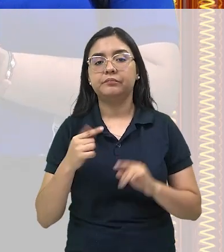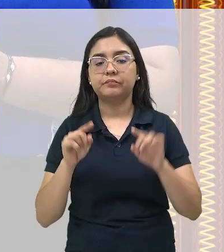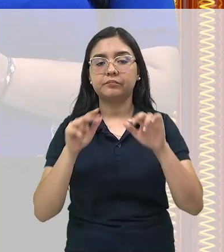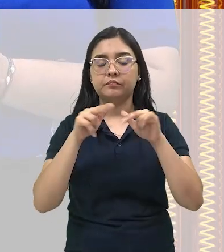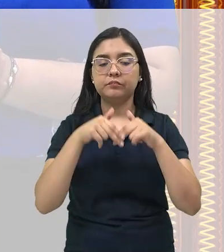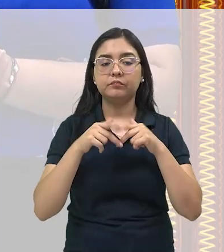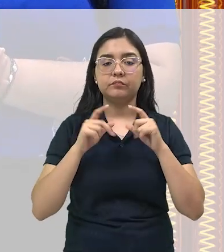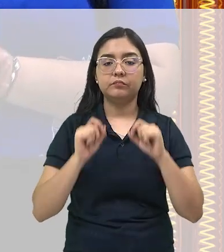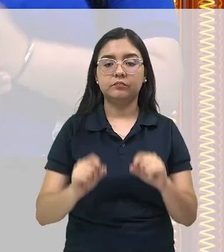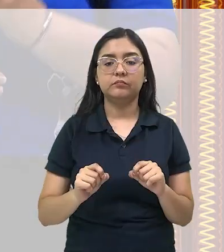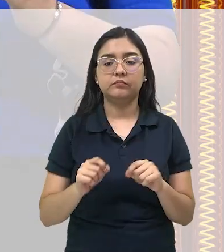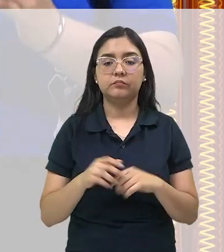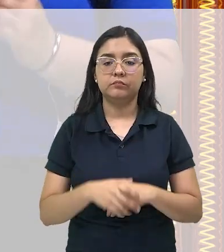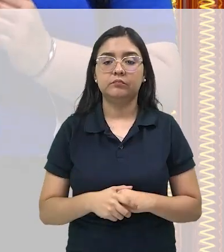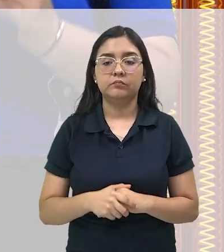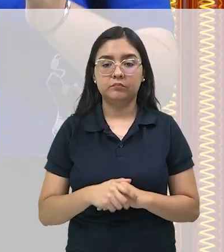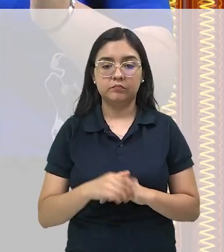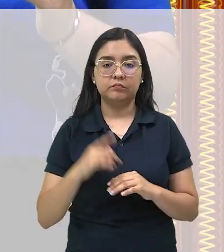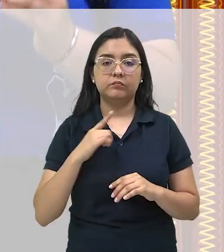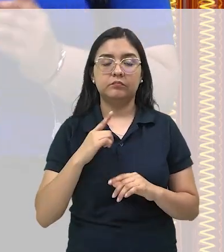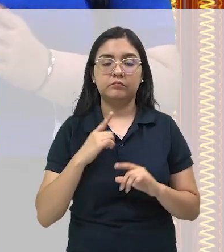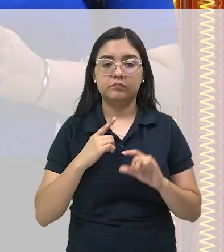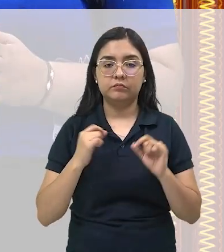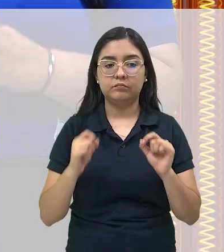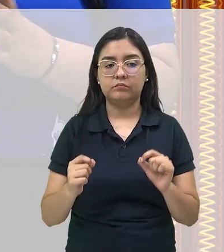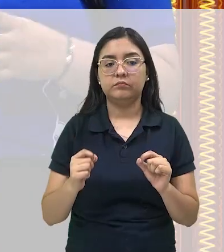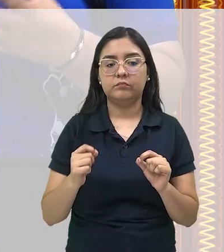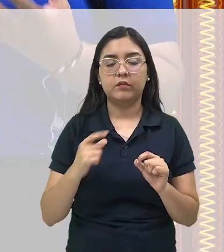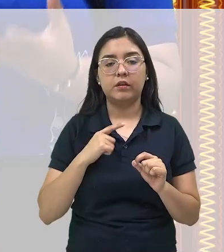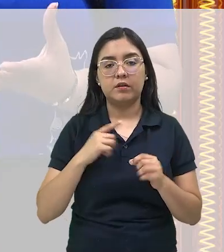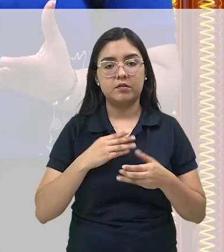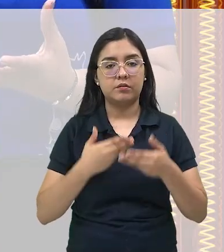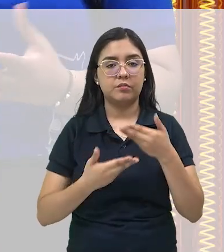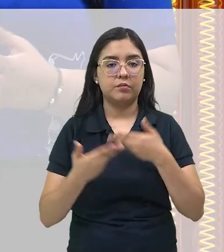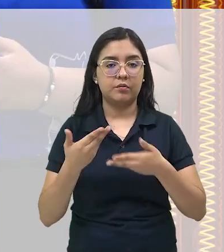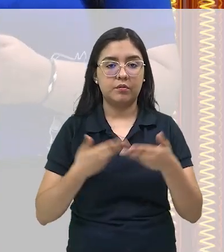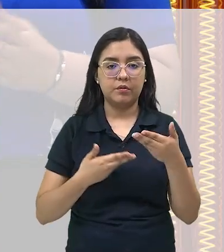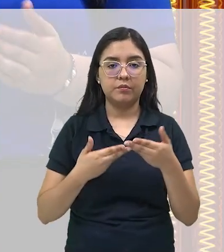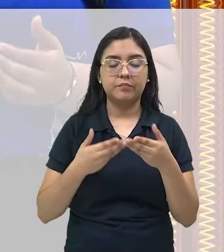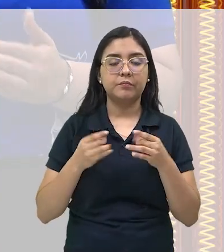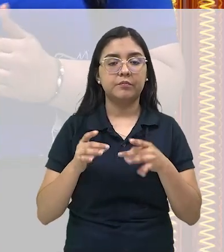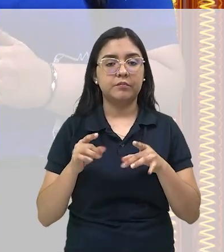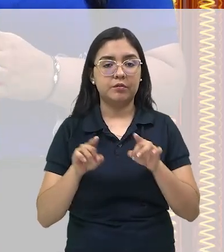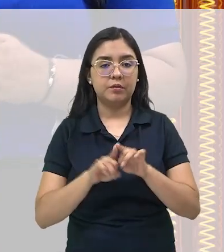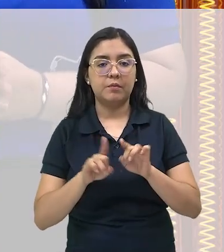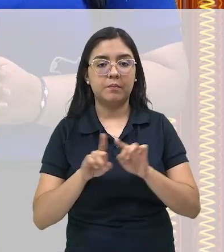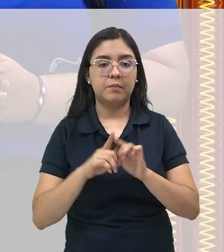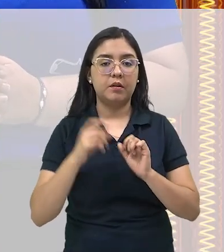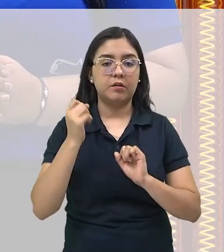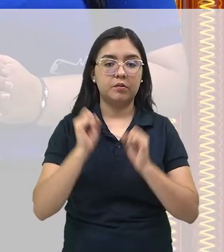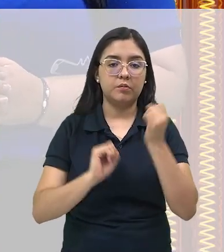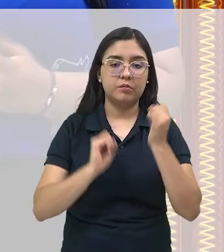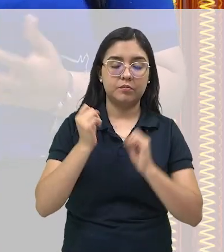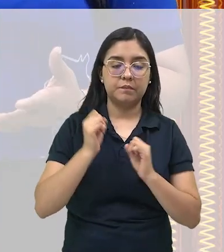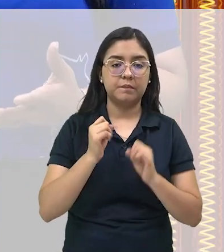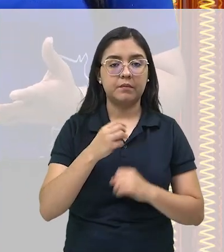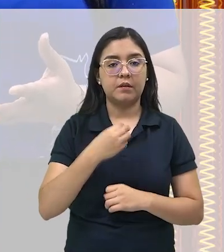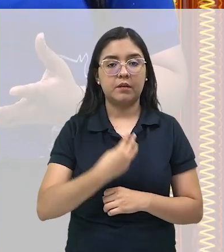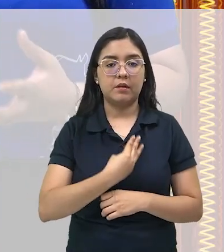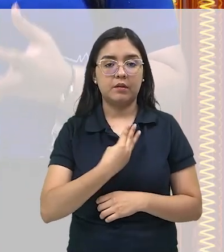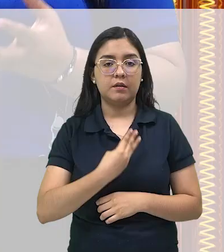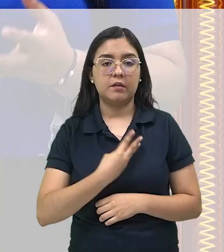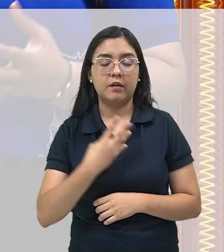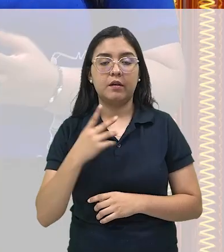sua proximidade com os Estados Unidos. Então, tem ali uma troca comercial e industrial também entre Canadá e Estados Unidos. E o